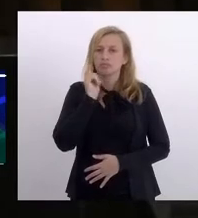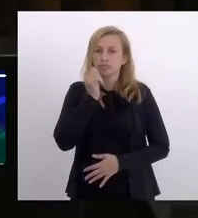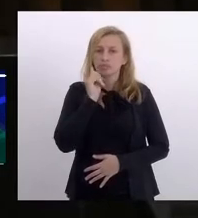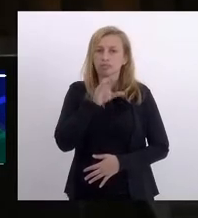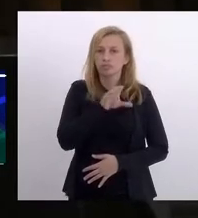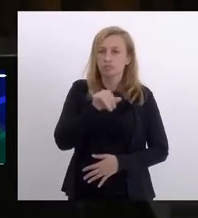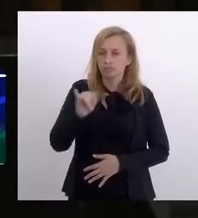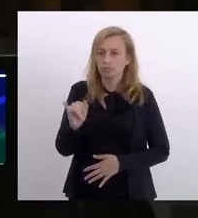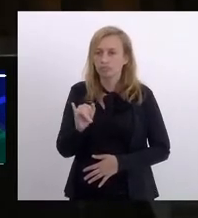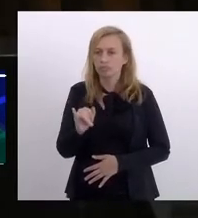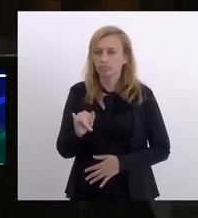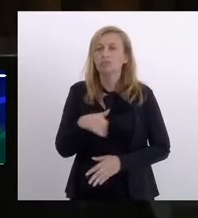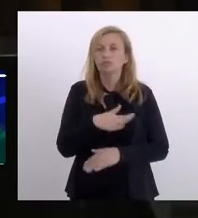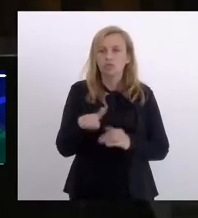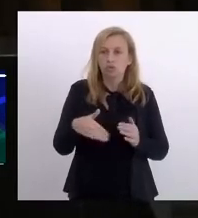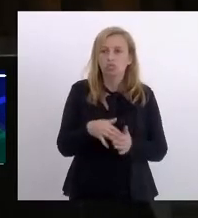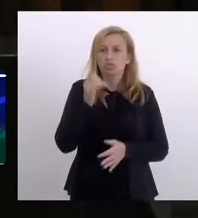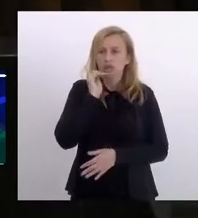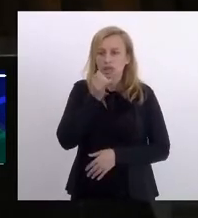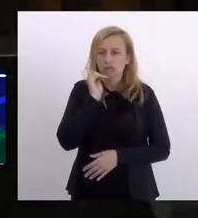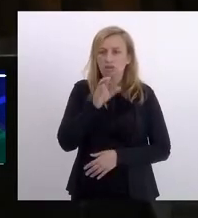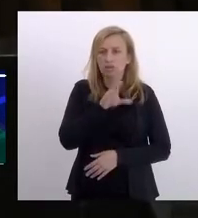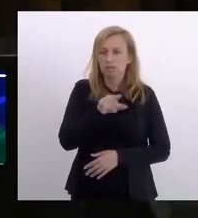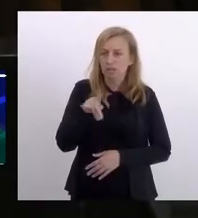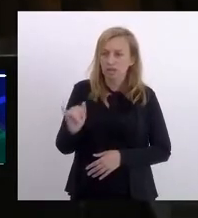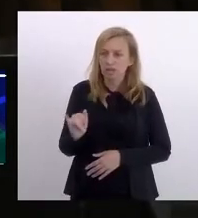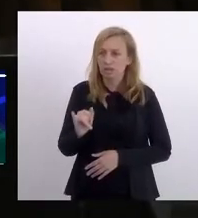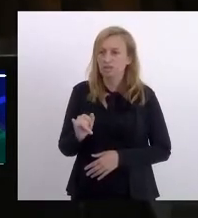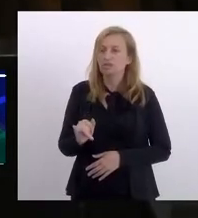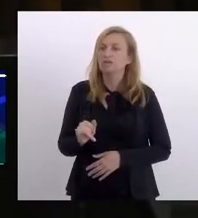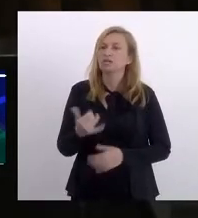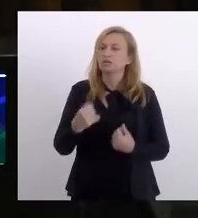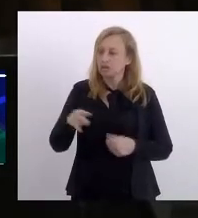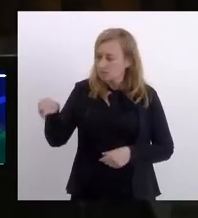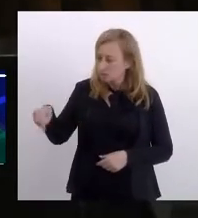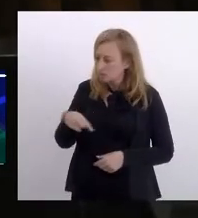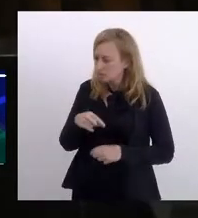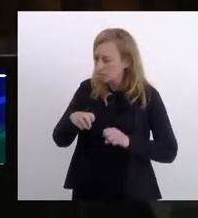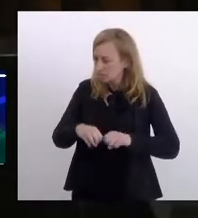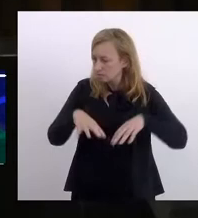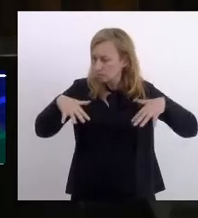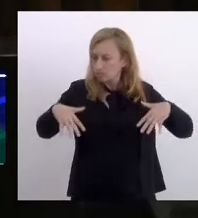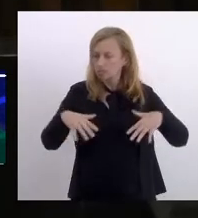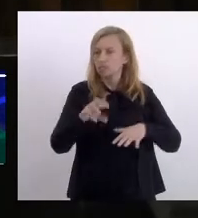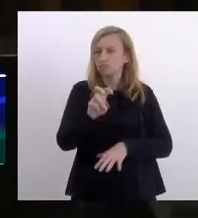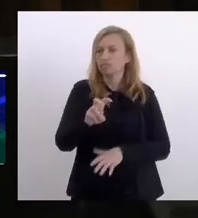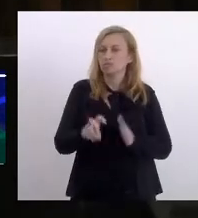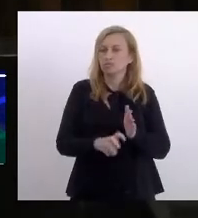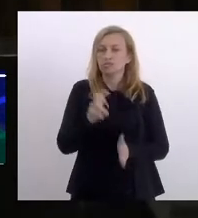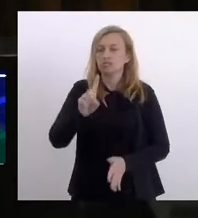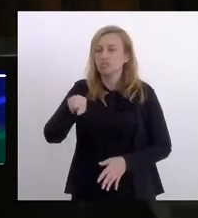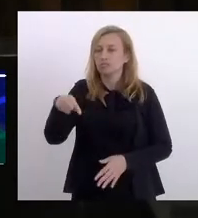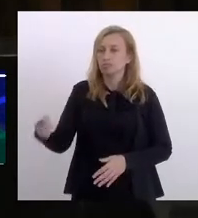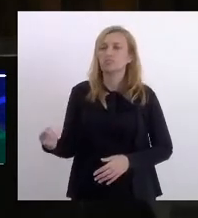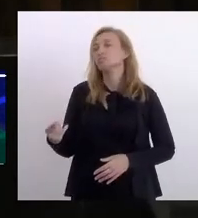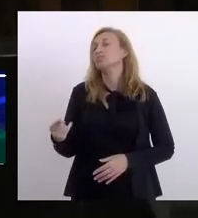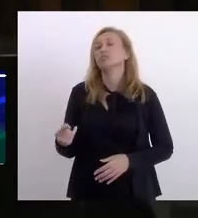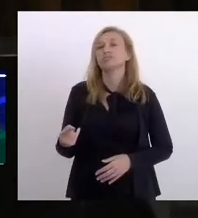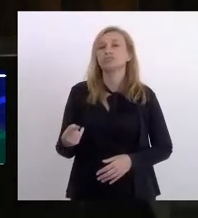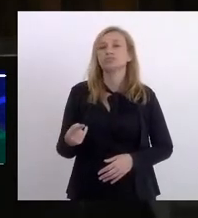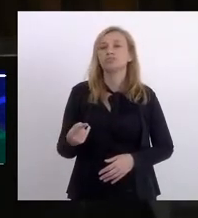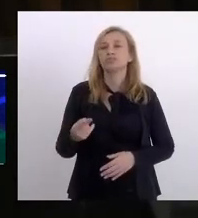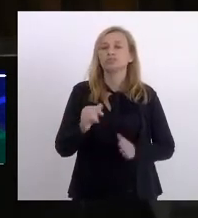da CPI, como todos os relatórios de CPI, tinham que ter vindo ao plenário 5 sessões após a